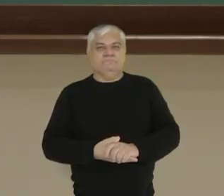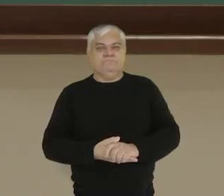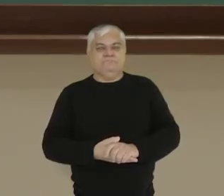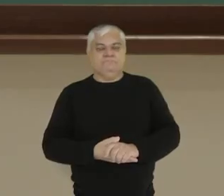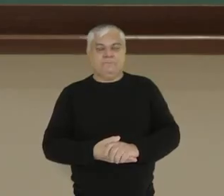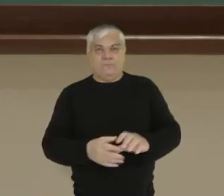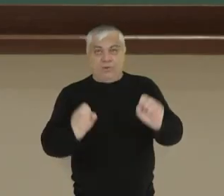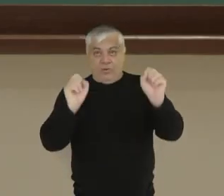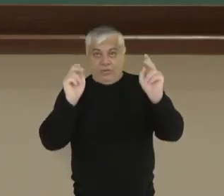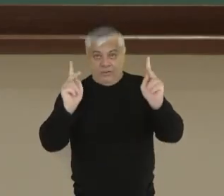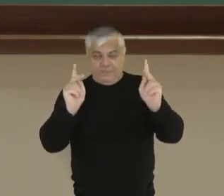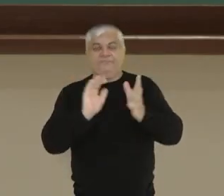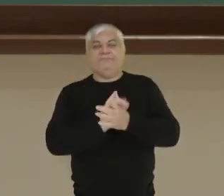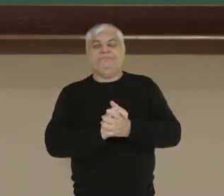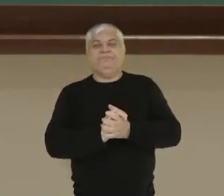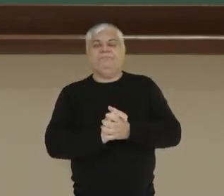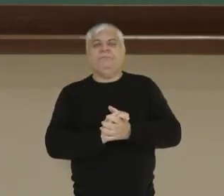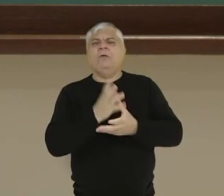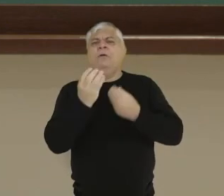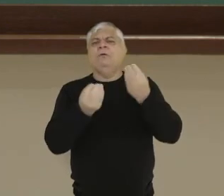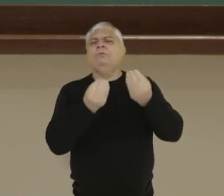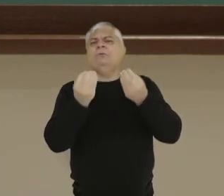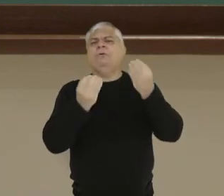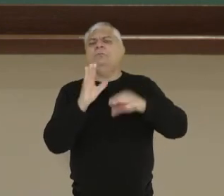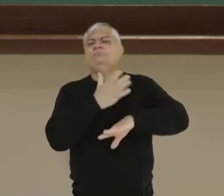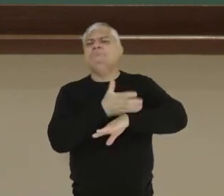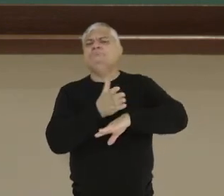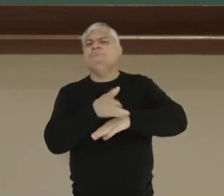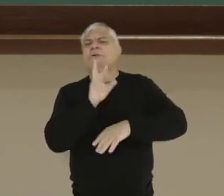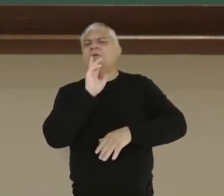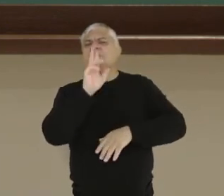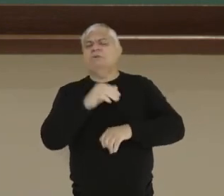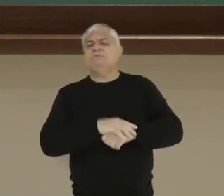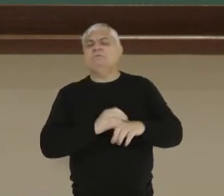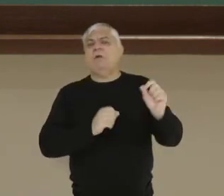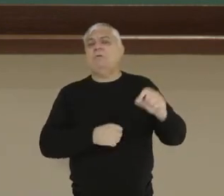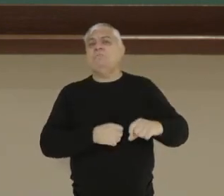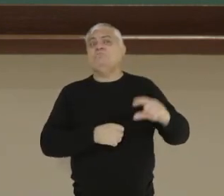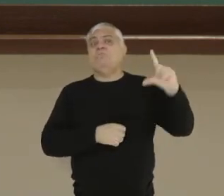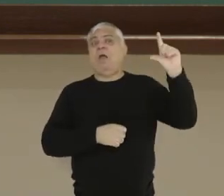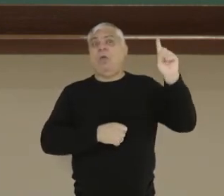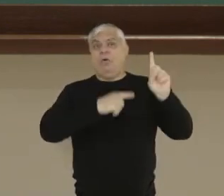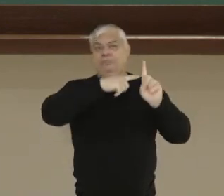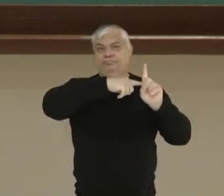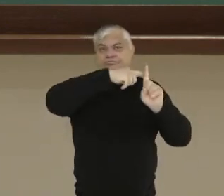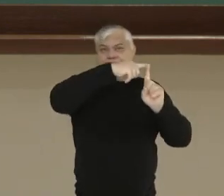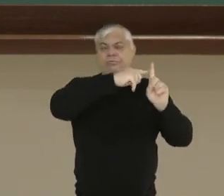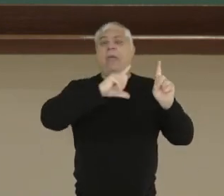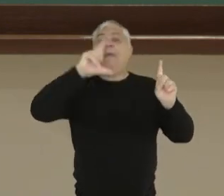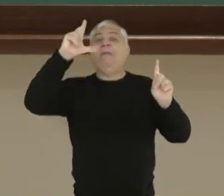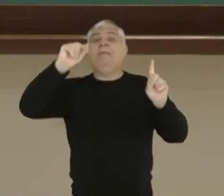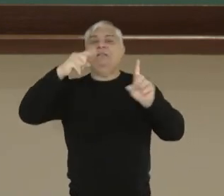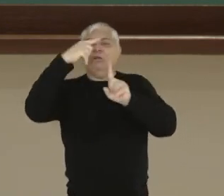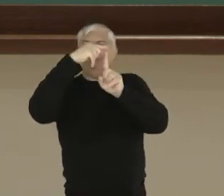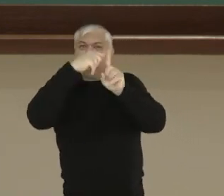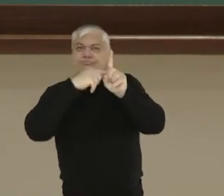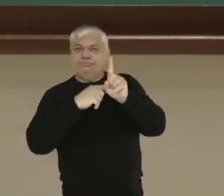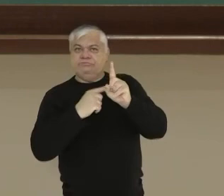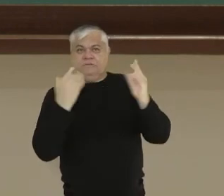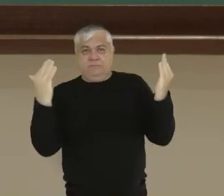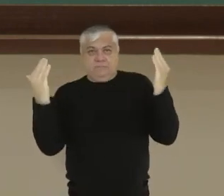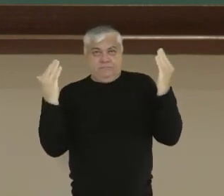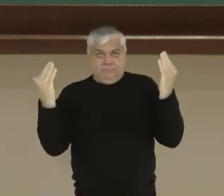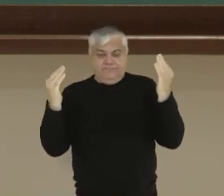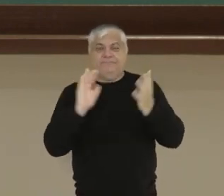Muito bem, pessoal. Então, para você resolver esse exercício, você tem que saber qual que é a maior temperatura registrada e qual que é a menor temperatura registrada.